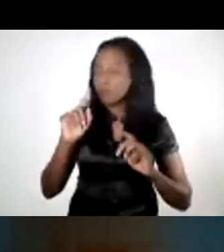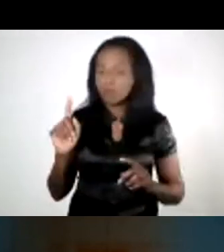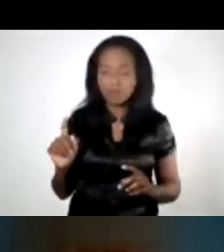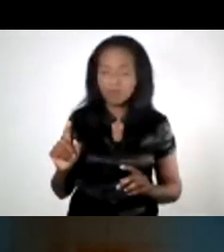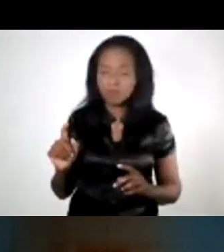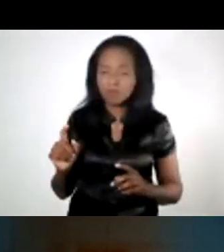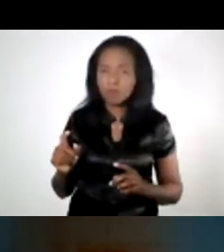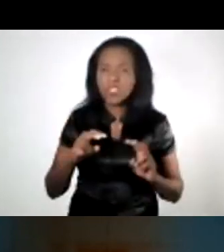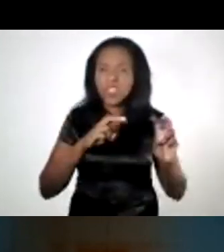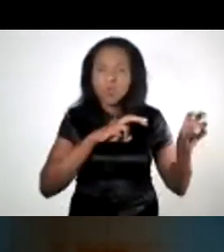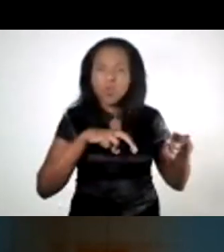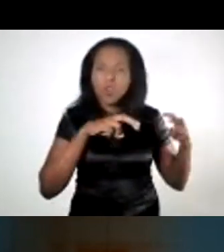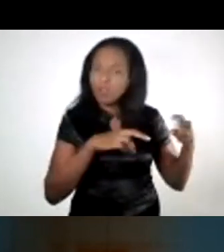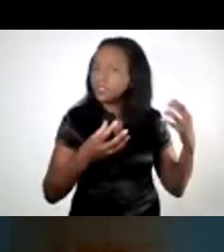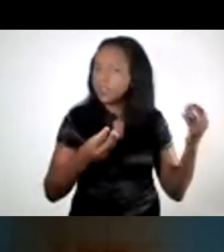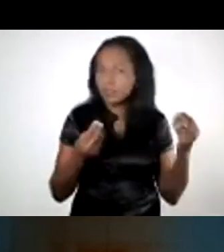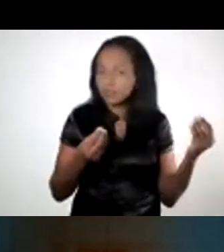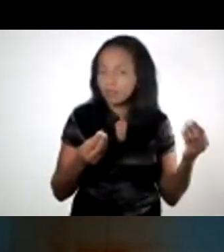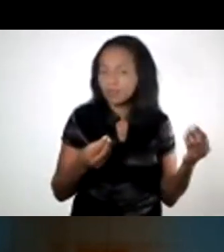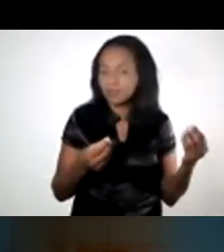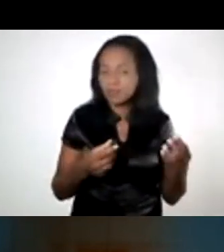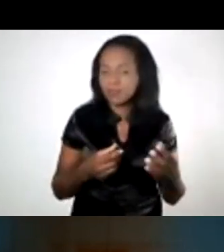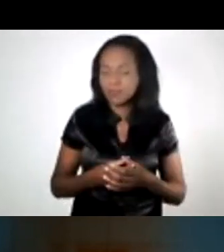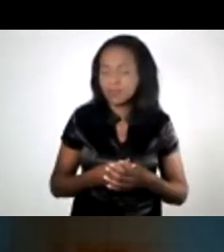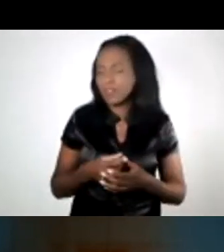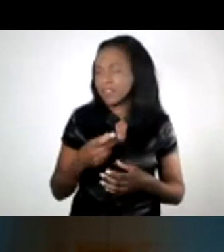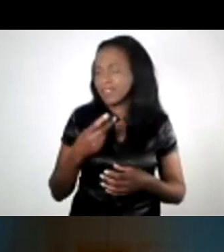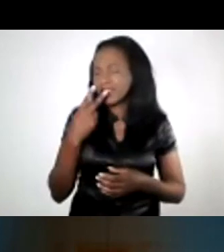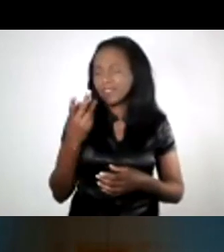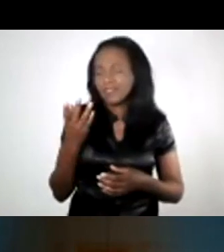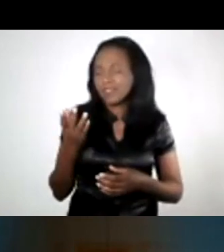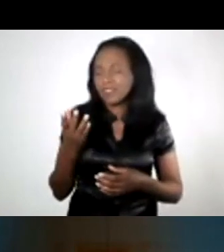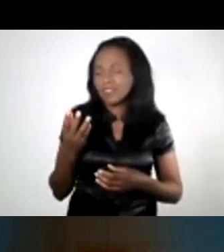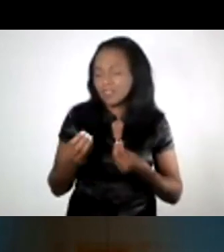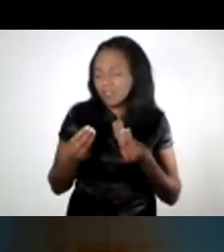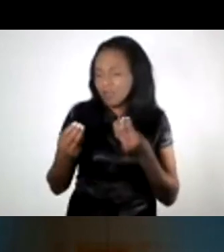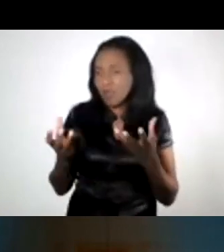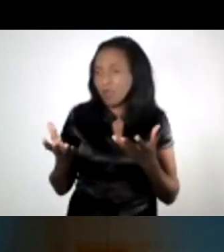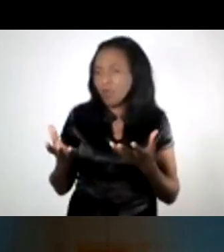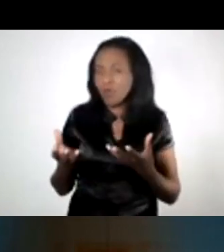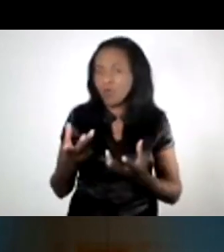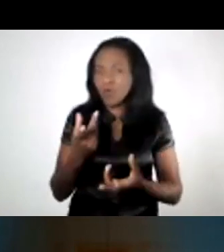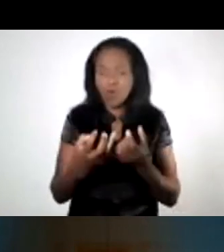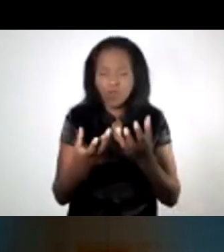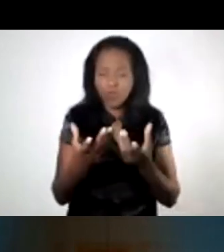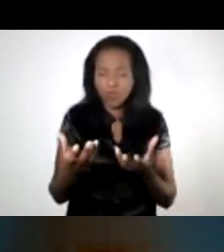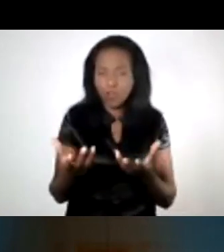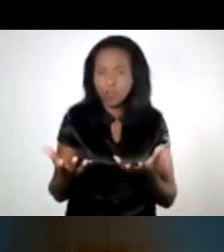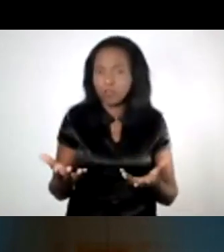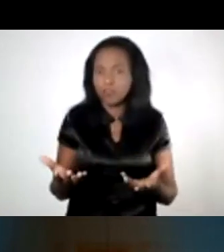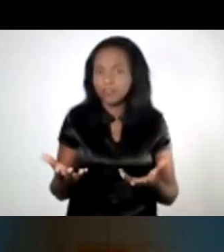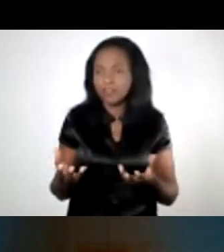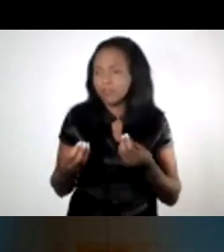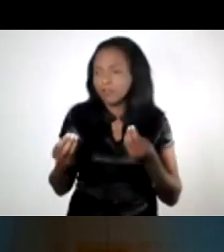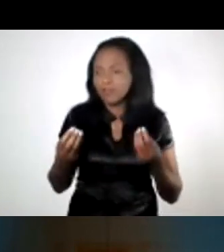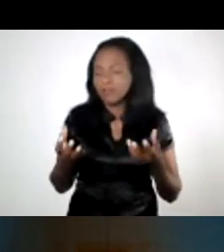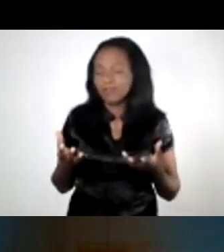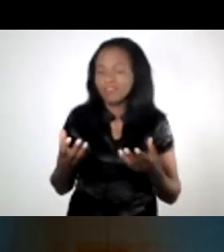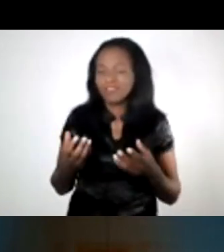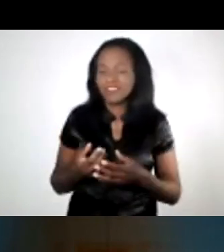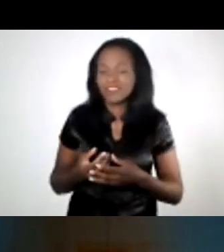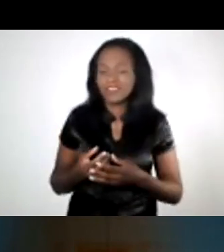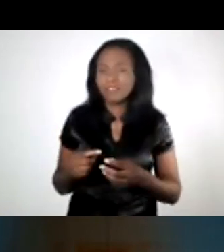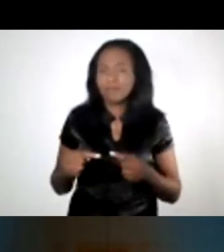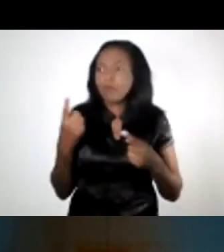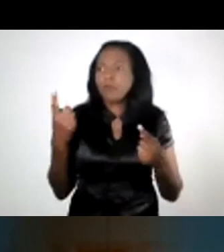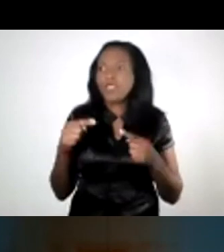uma roça. Ele logo falou que, como assim você põe fogo na floresta? Tipo, nada a ver,